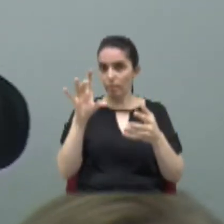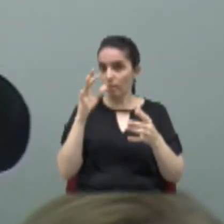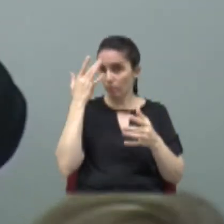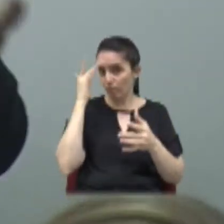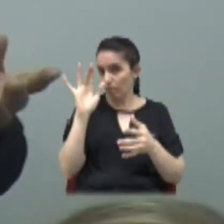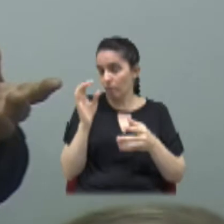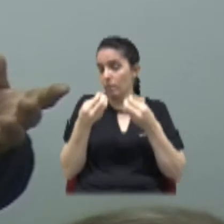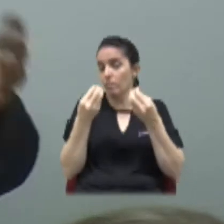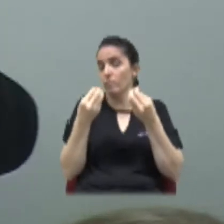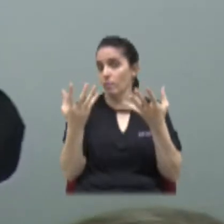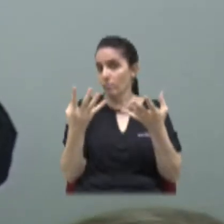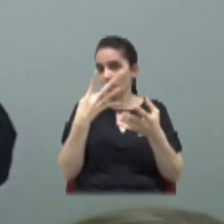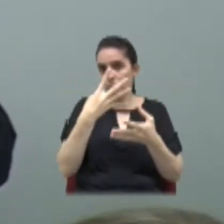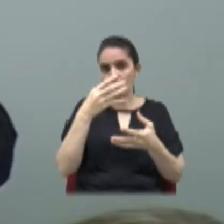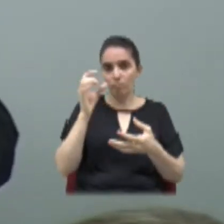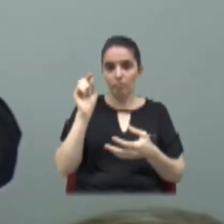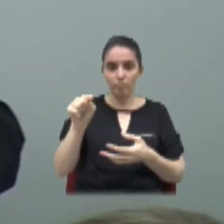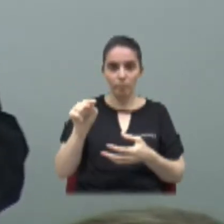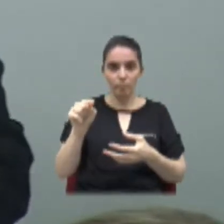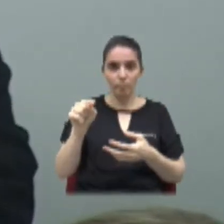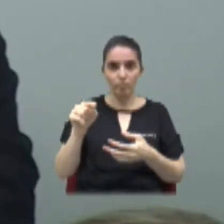Marco, Mir,